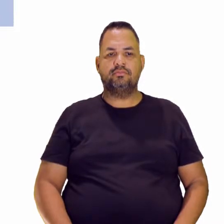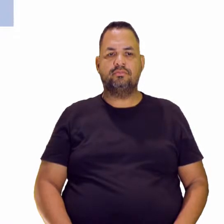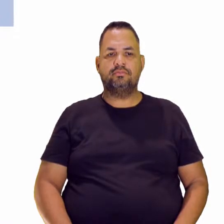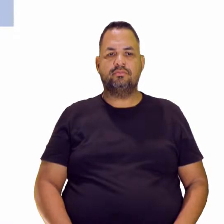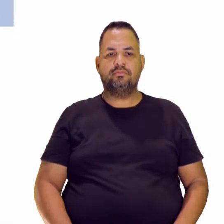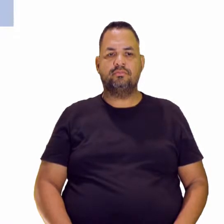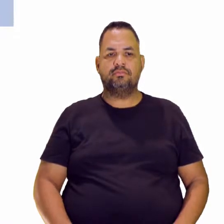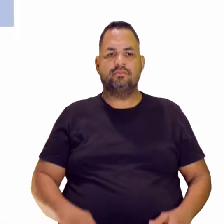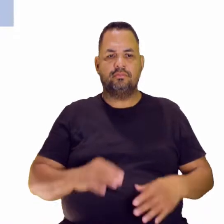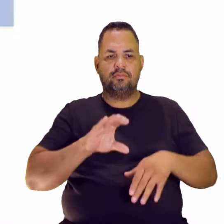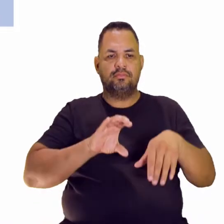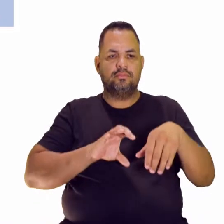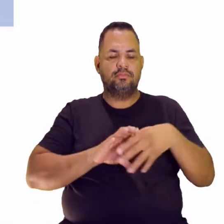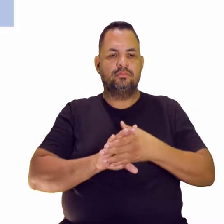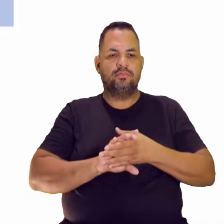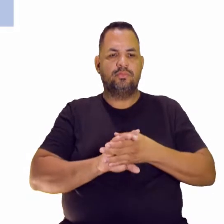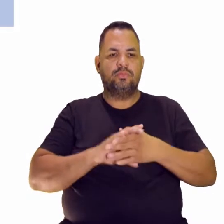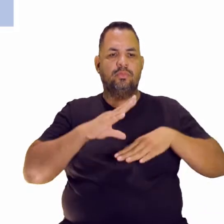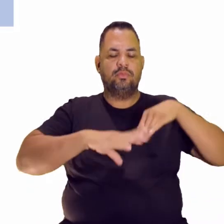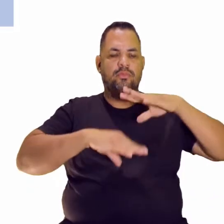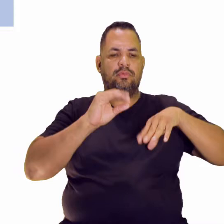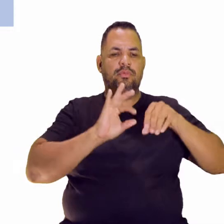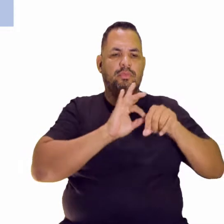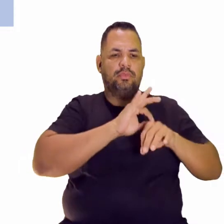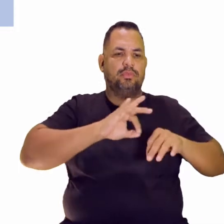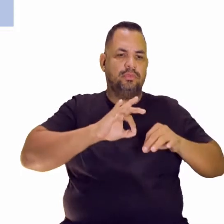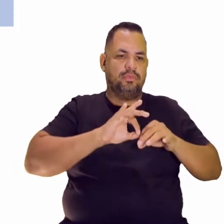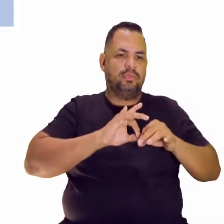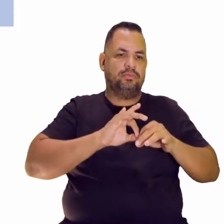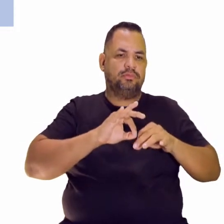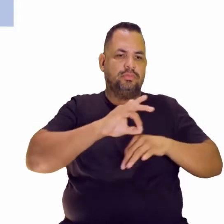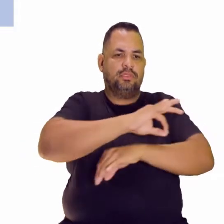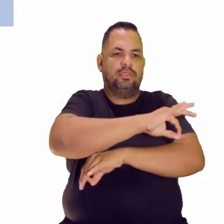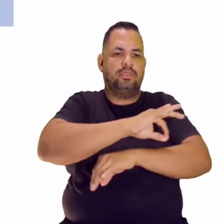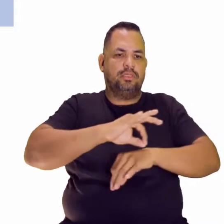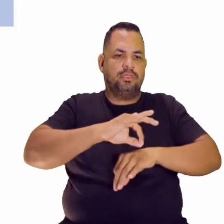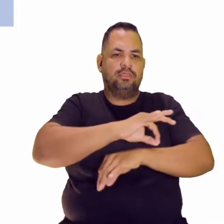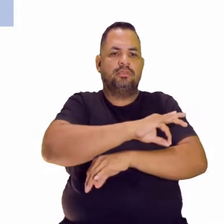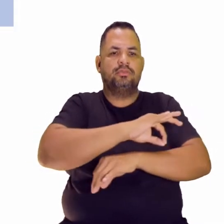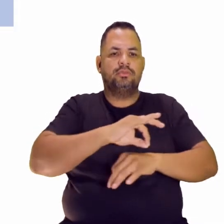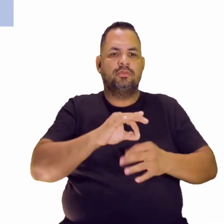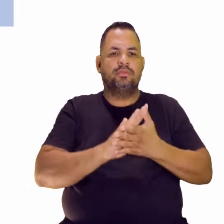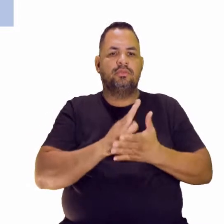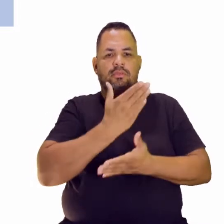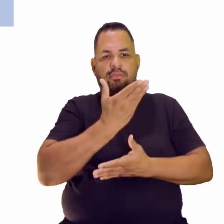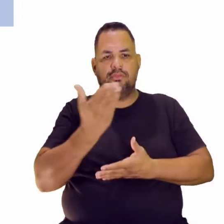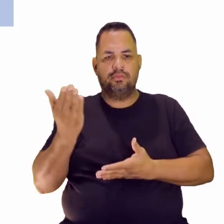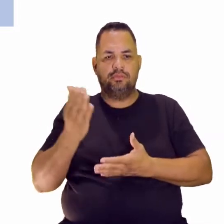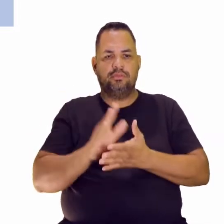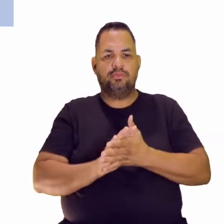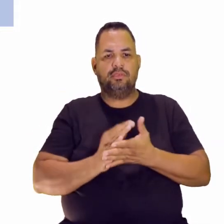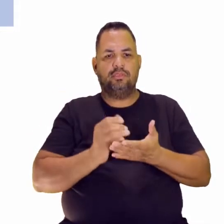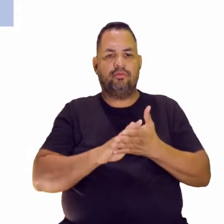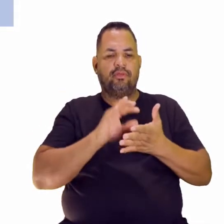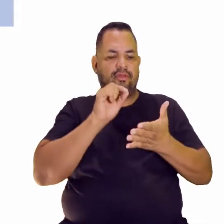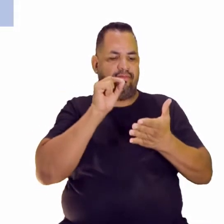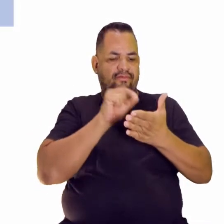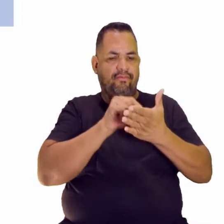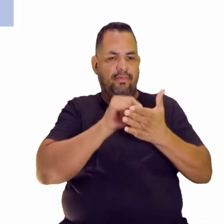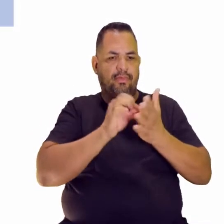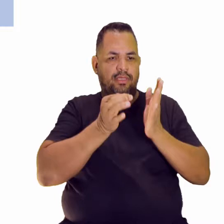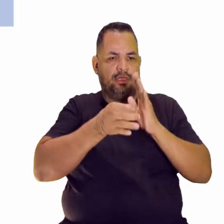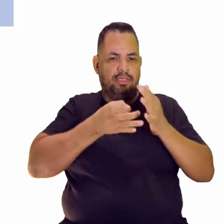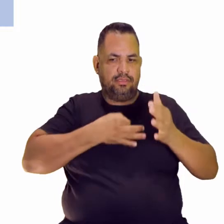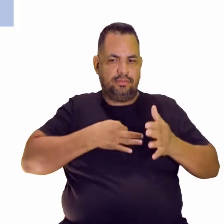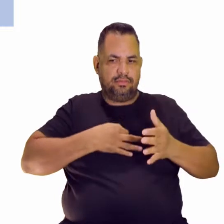O arquiteto Gandiano de Montigny e o gravador de medalhas Charles Simon Pradier. Tá